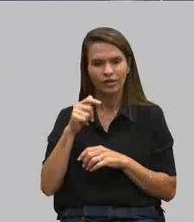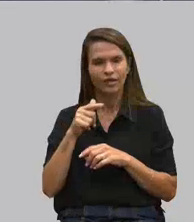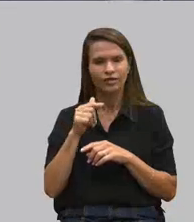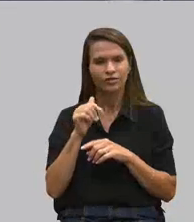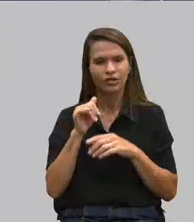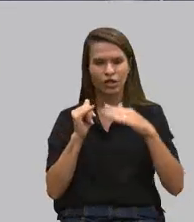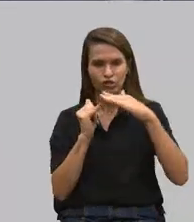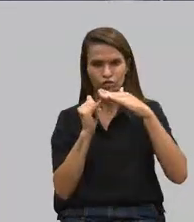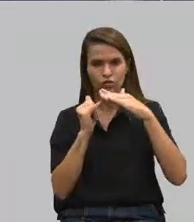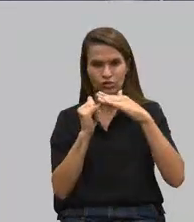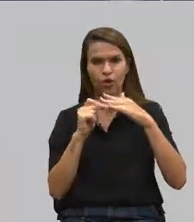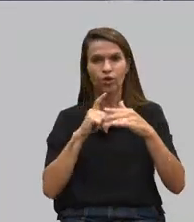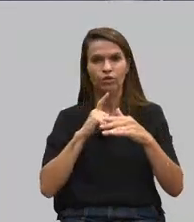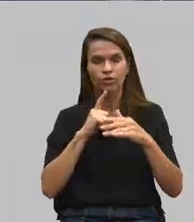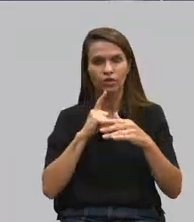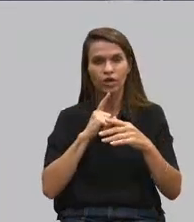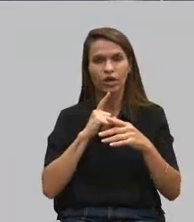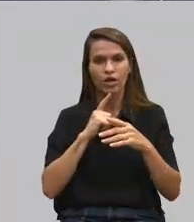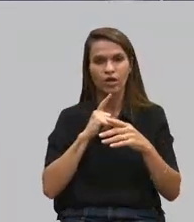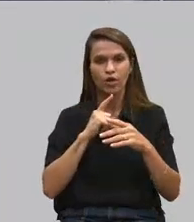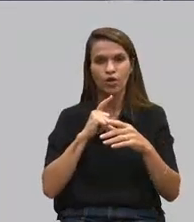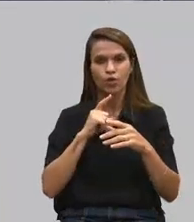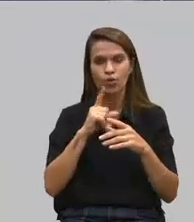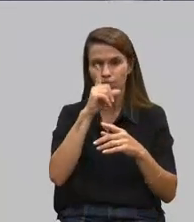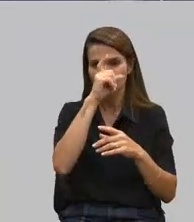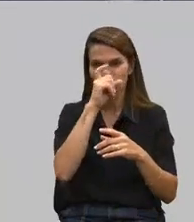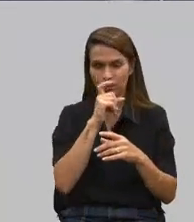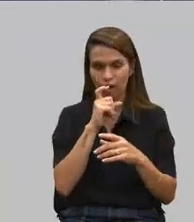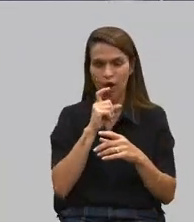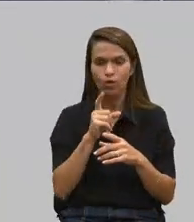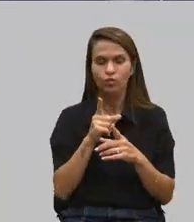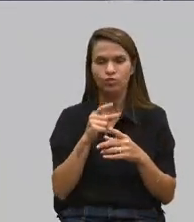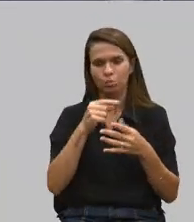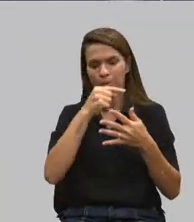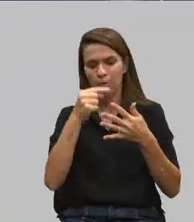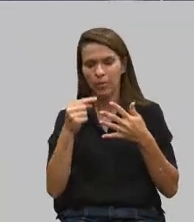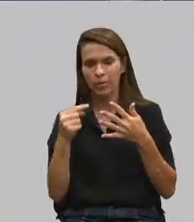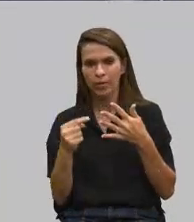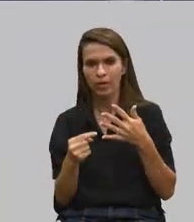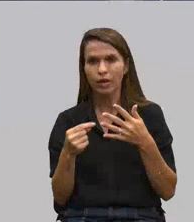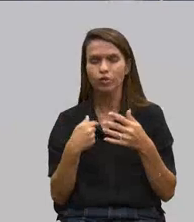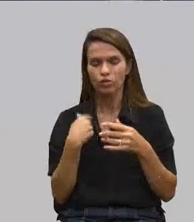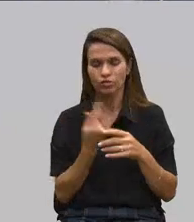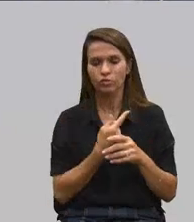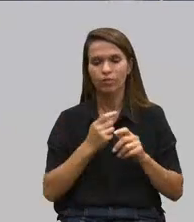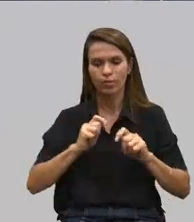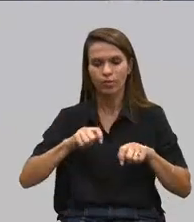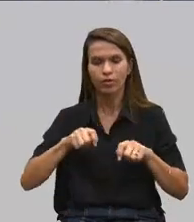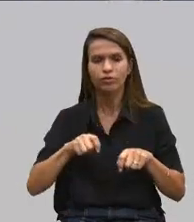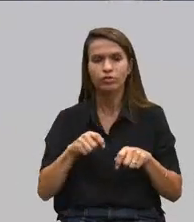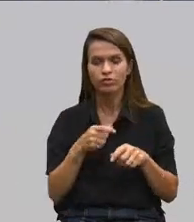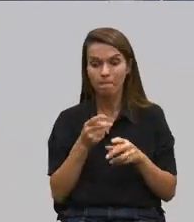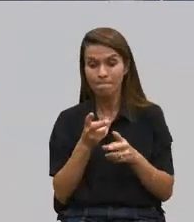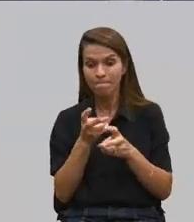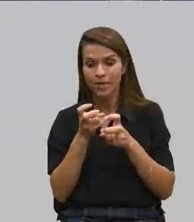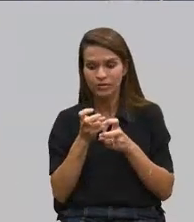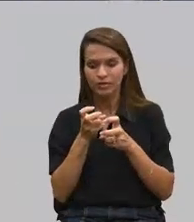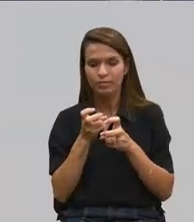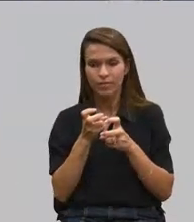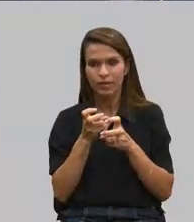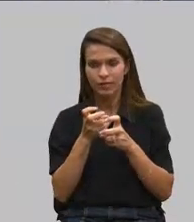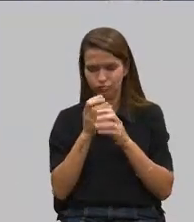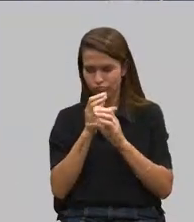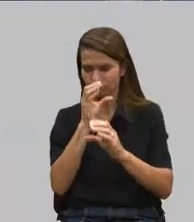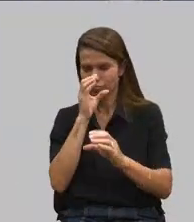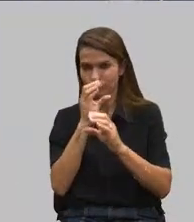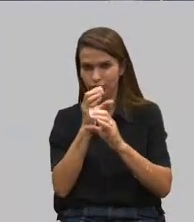clínica com uma clínica com multidisciplinar que nós temos condições de fazer essa triagem e dentro de dentro